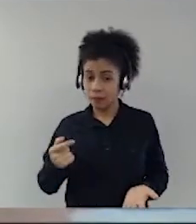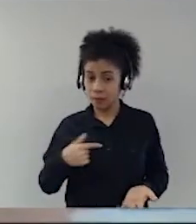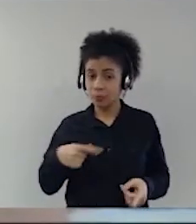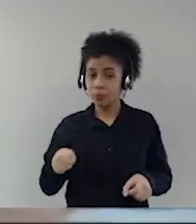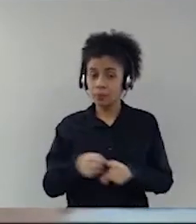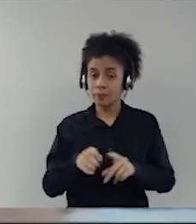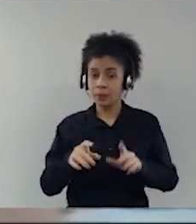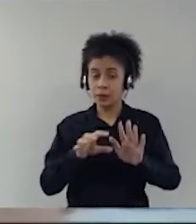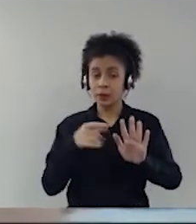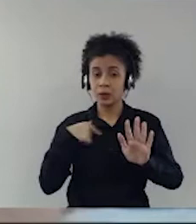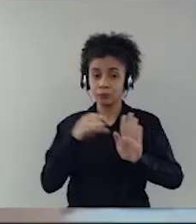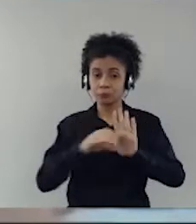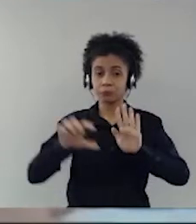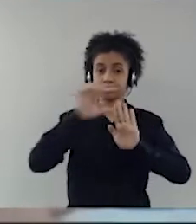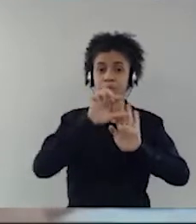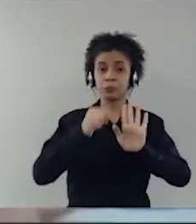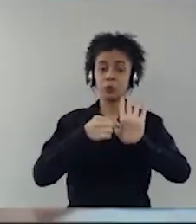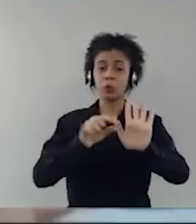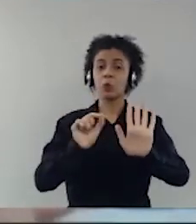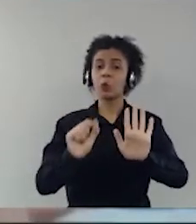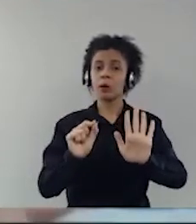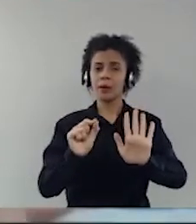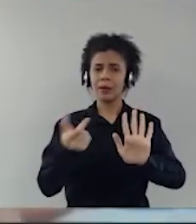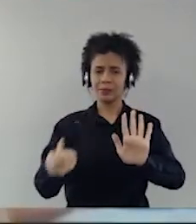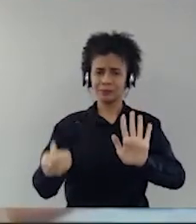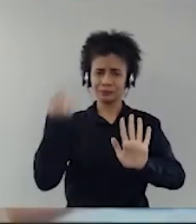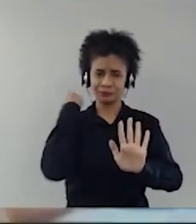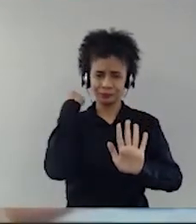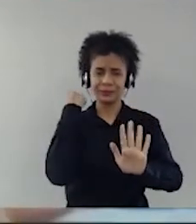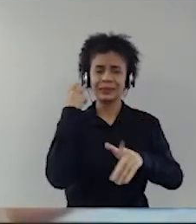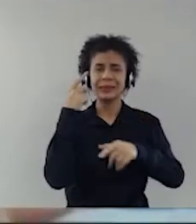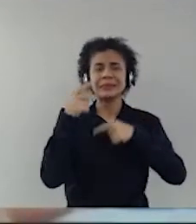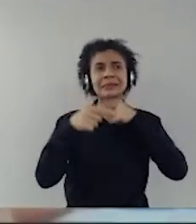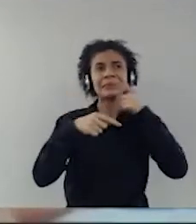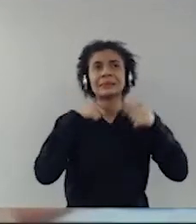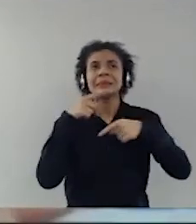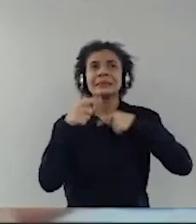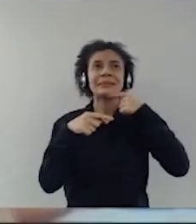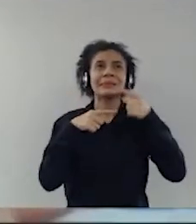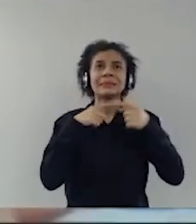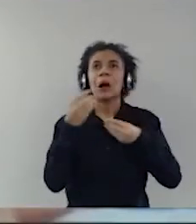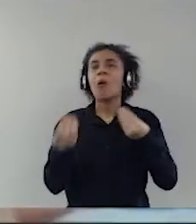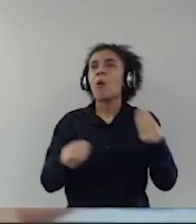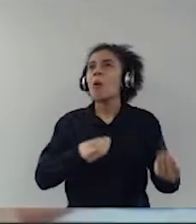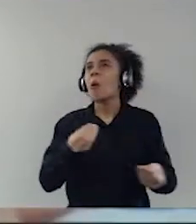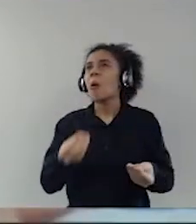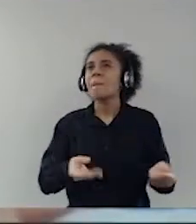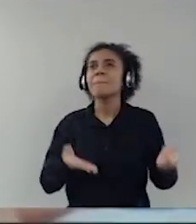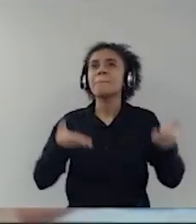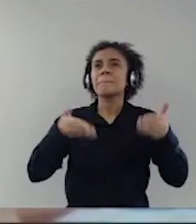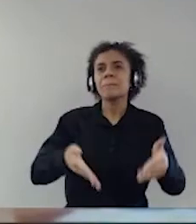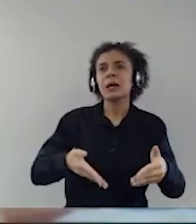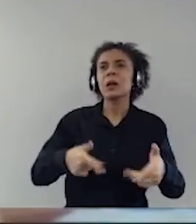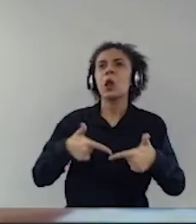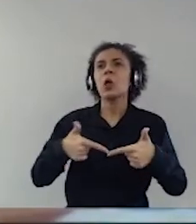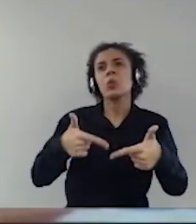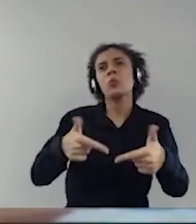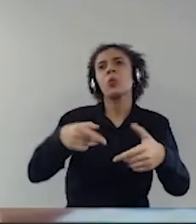destaco, assim, no começo, muito se questionou a participação dos